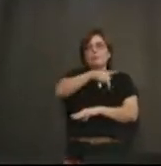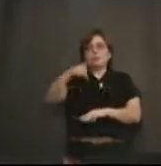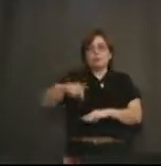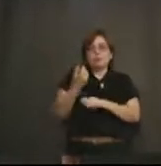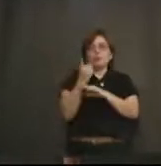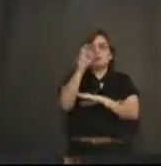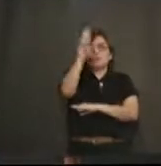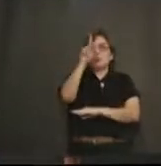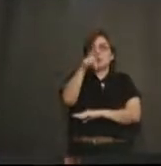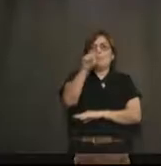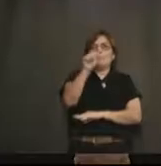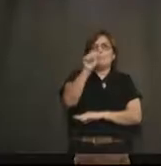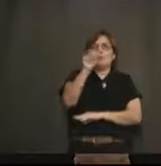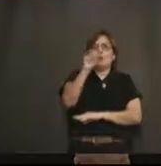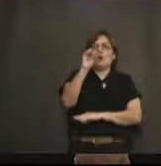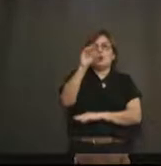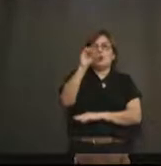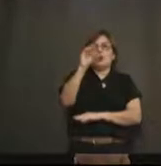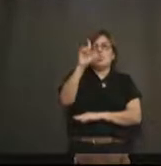Piccioni.